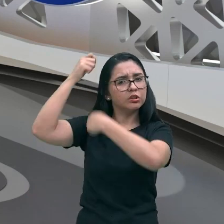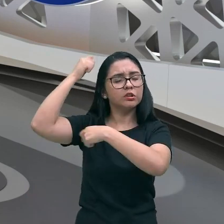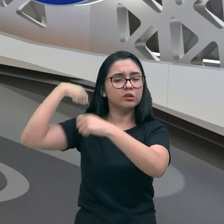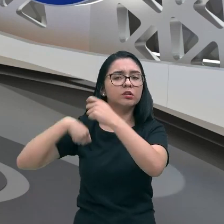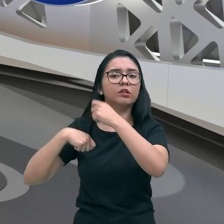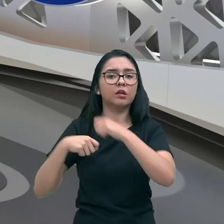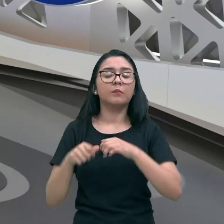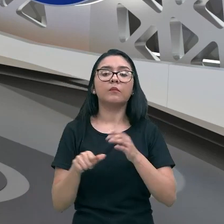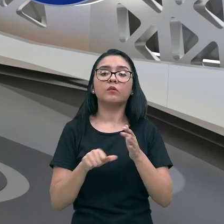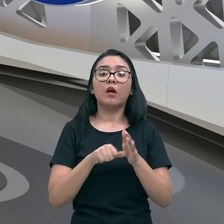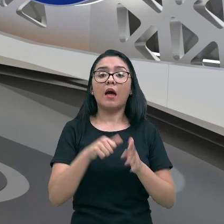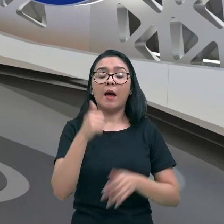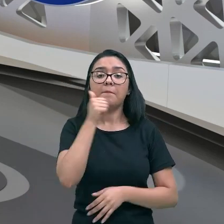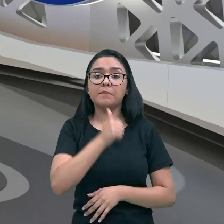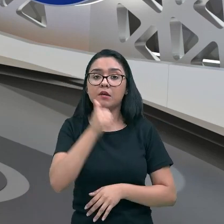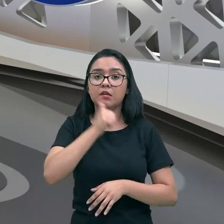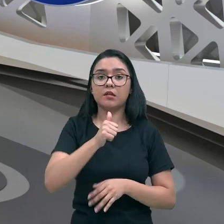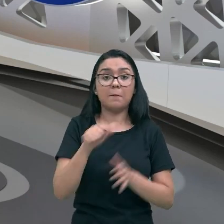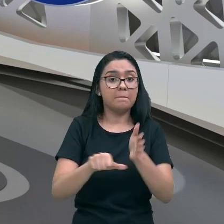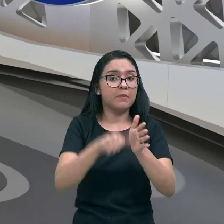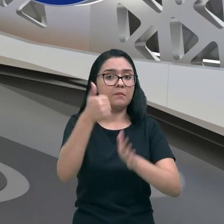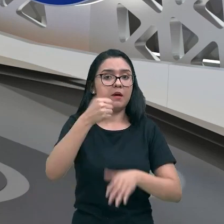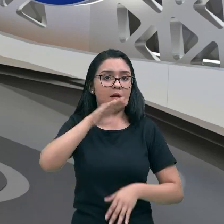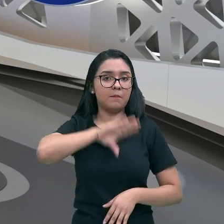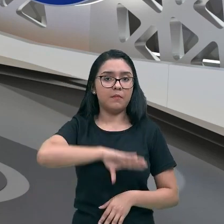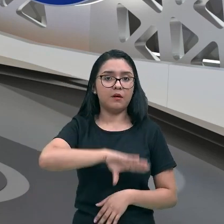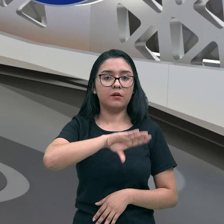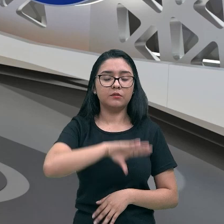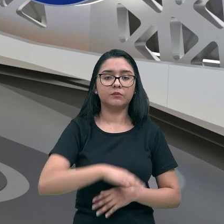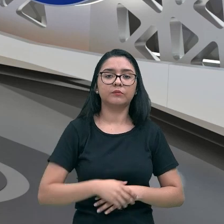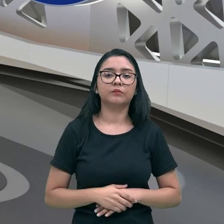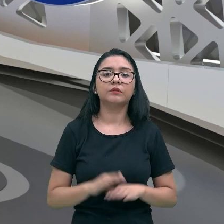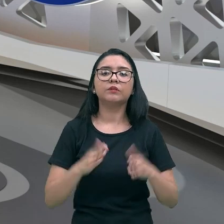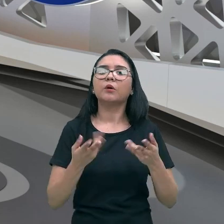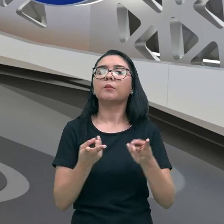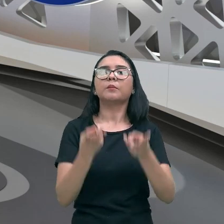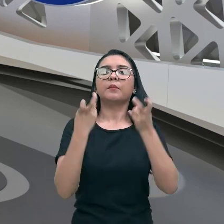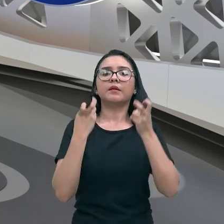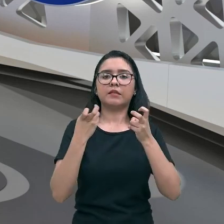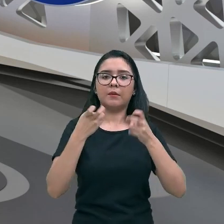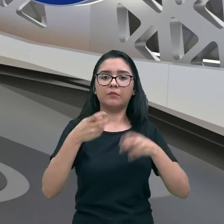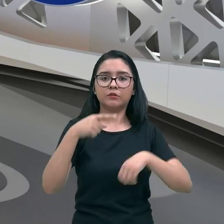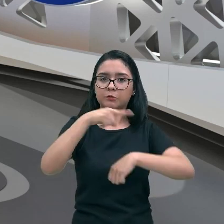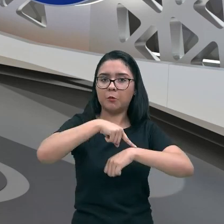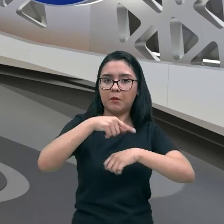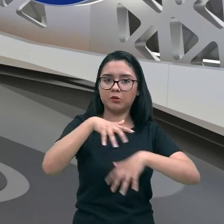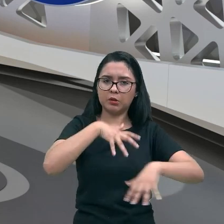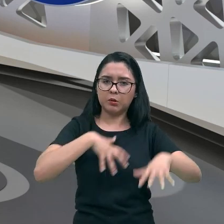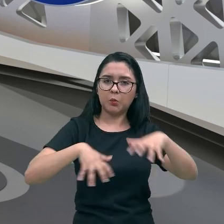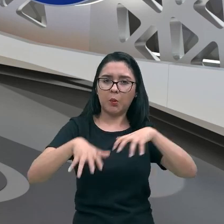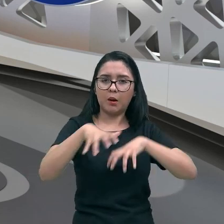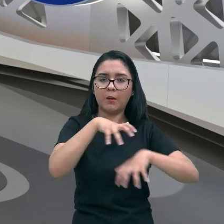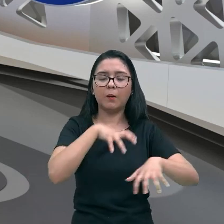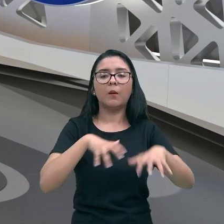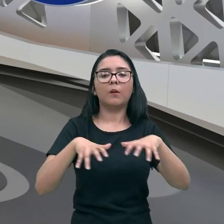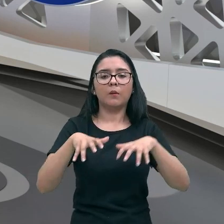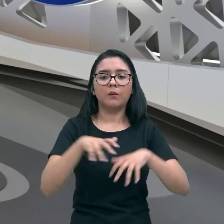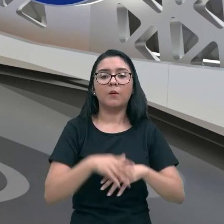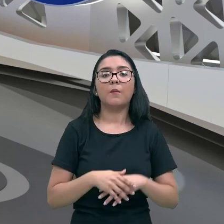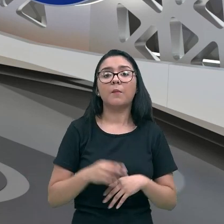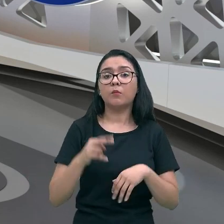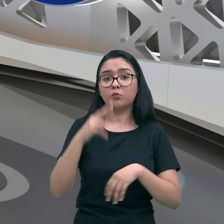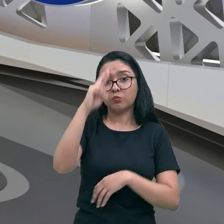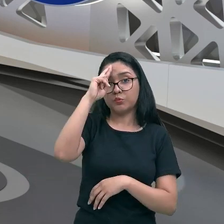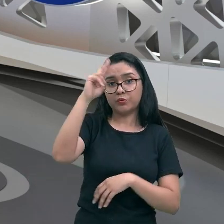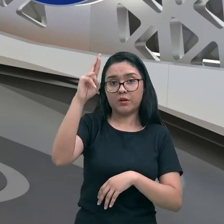primeira menstruação da menina. Interessante notar que nesses rituais é sempre o mais velho